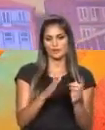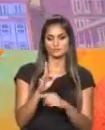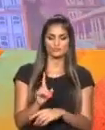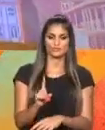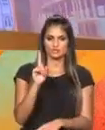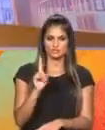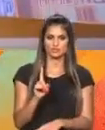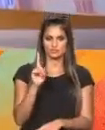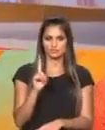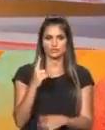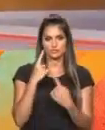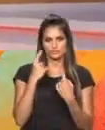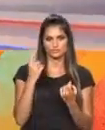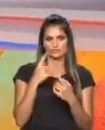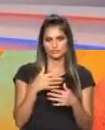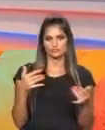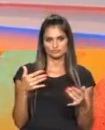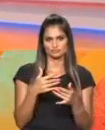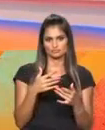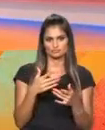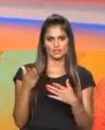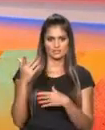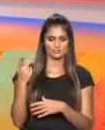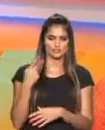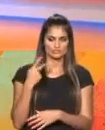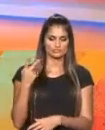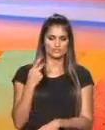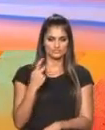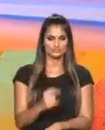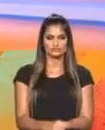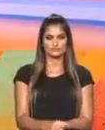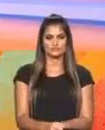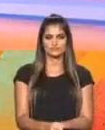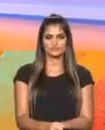céu, ao som da concertina, danças tu e danço eu.